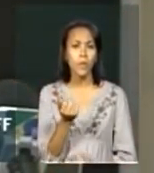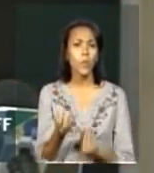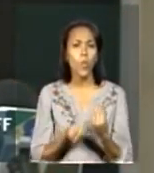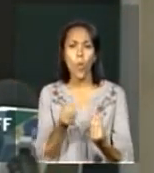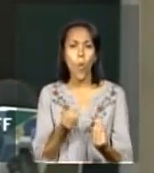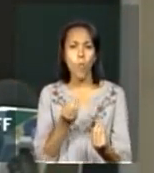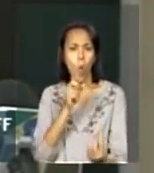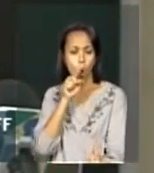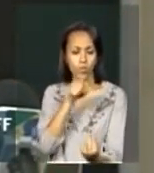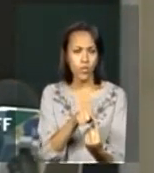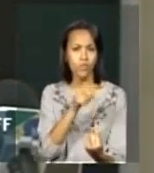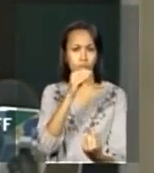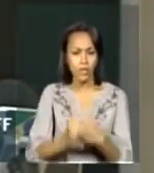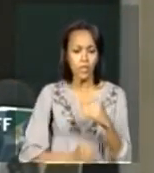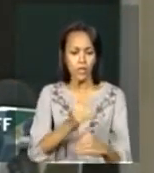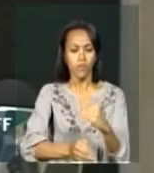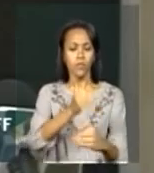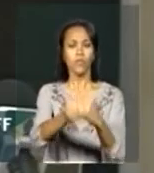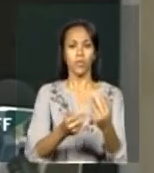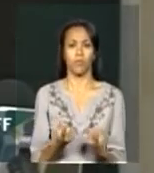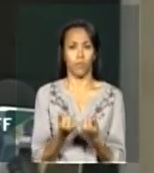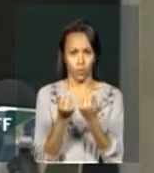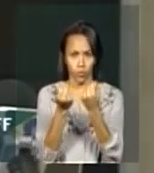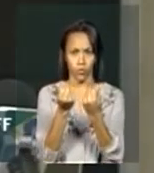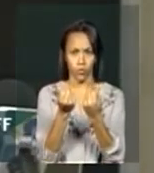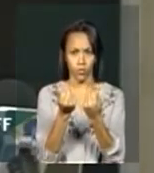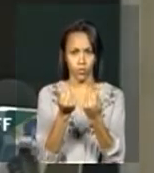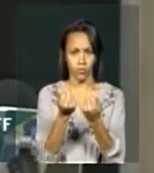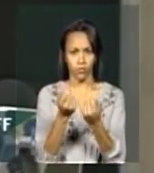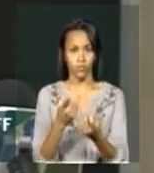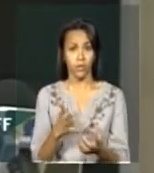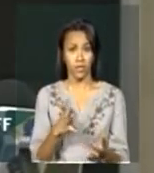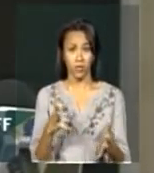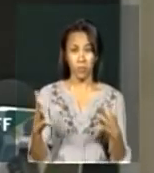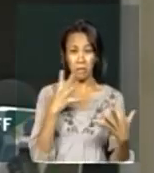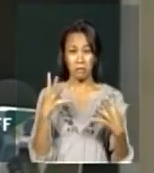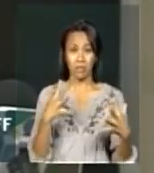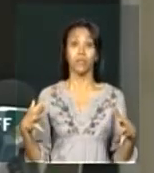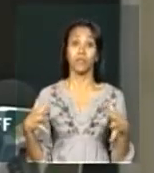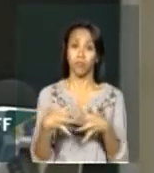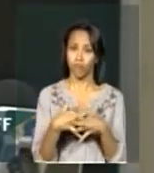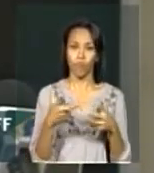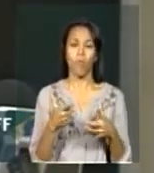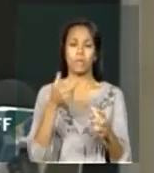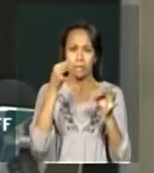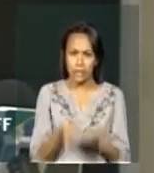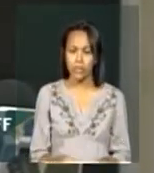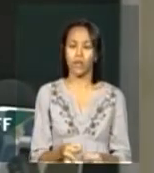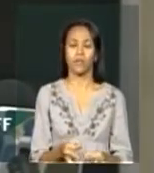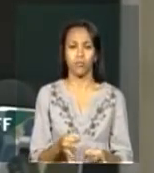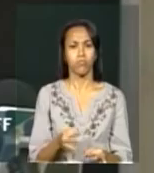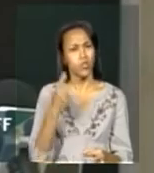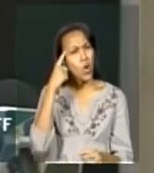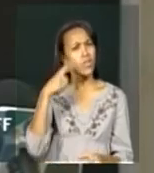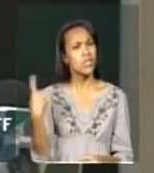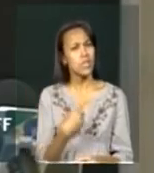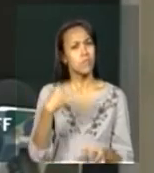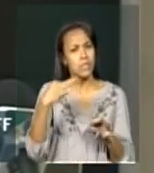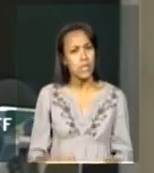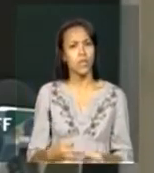de crescimento econômico. Eh, nós temos certeza que estamos num